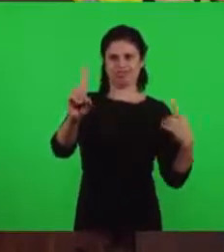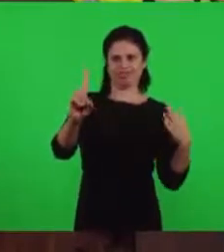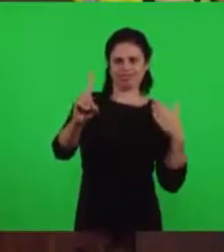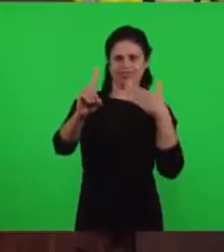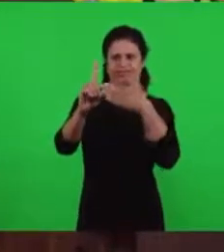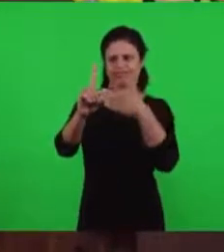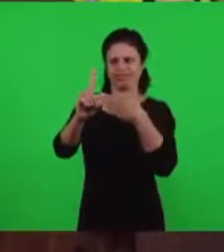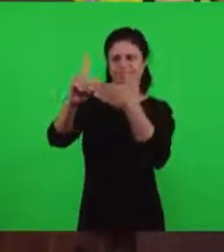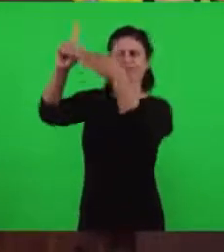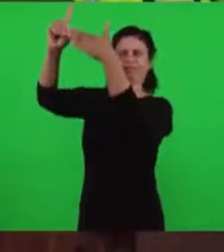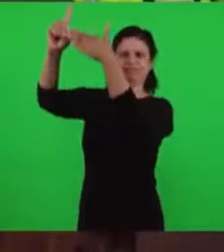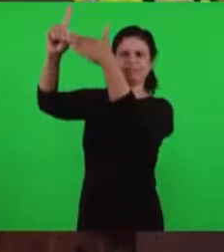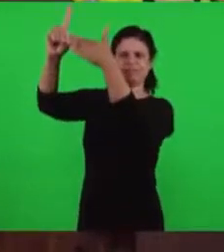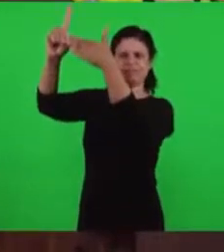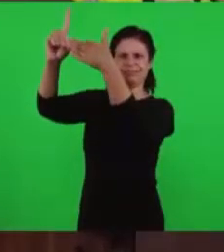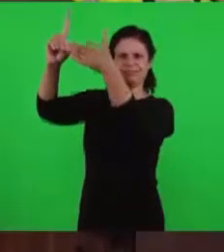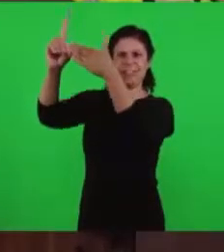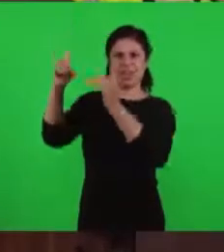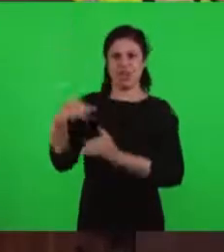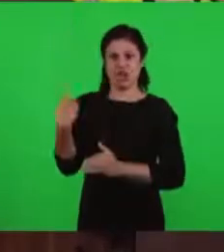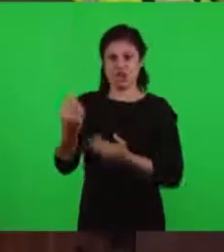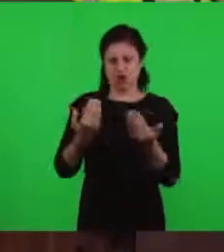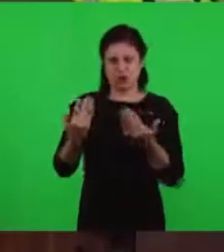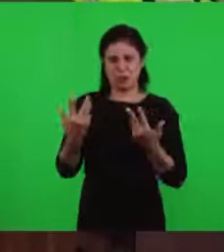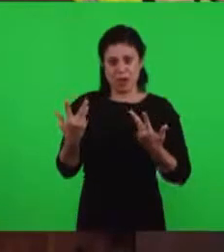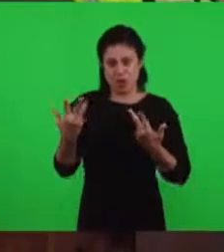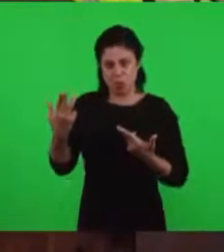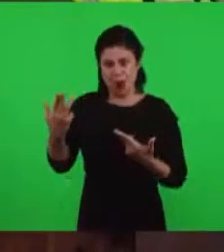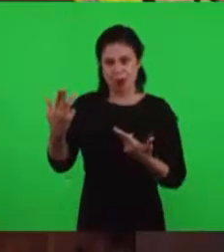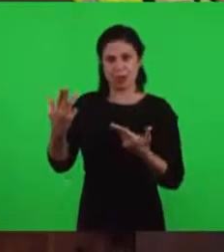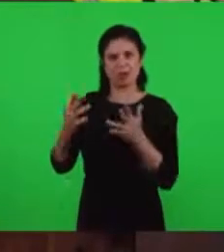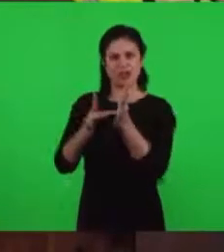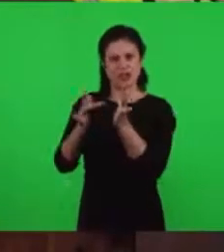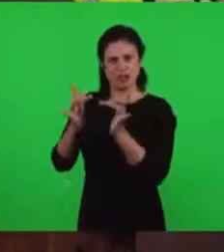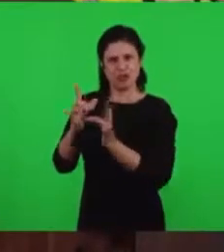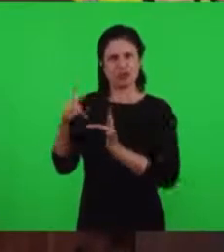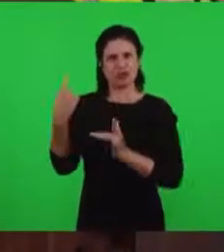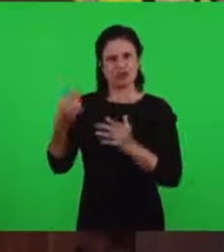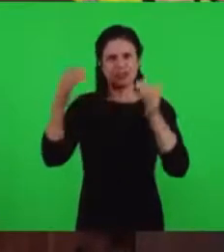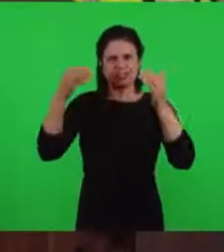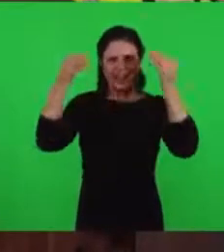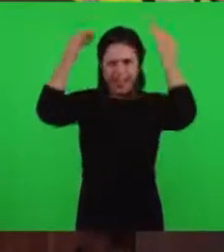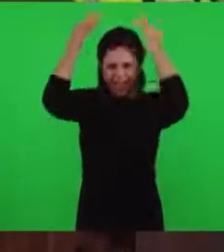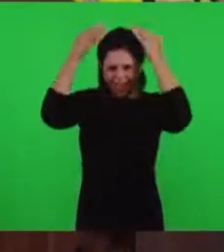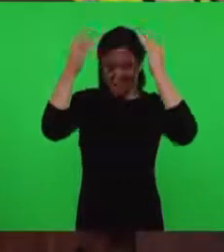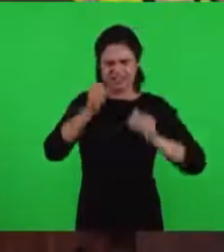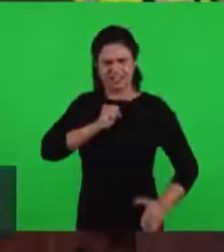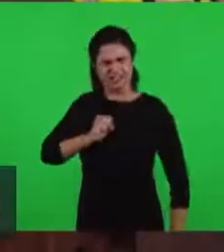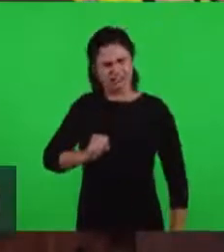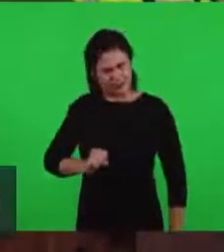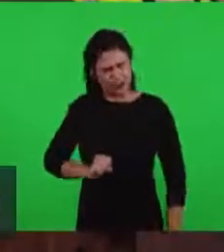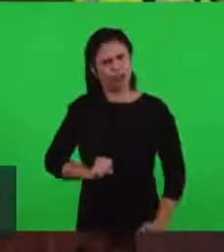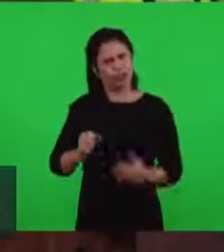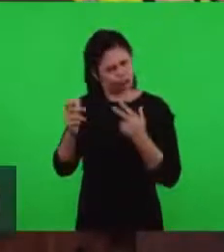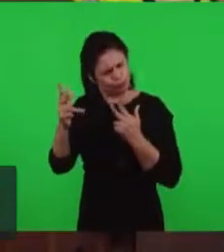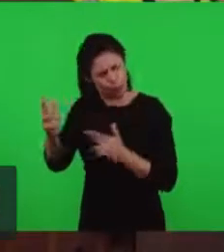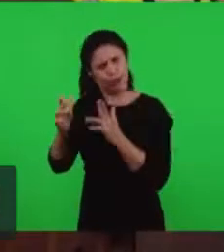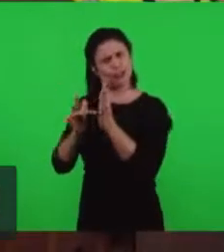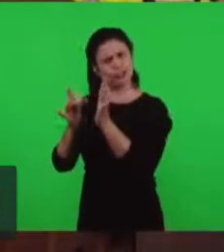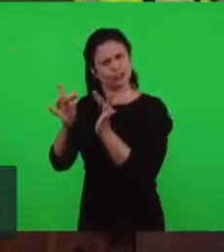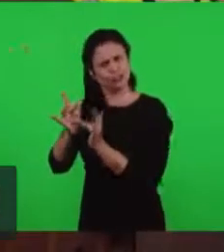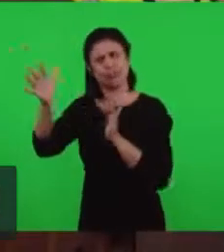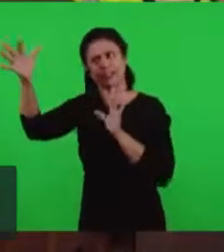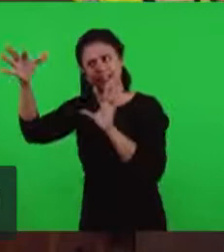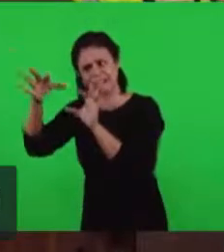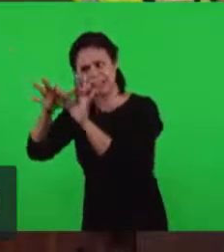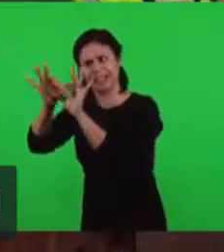sacerdotes agora a sua e como sacerdote é exatamente aquilo que como